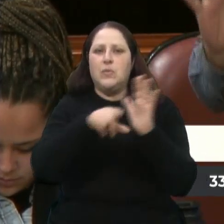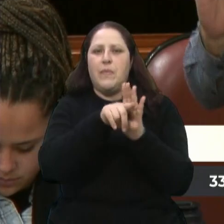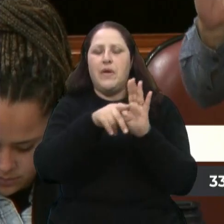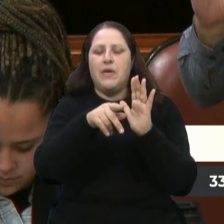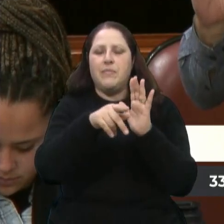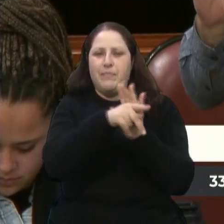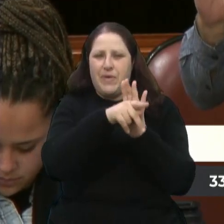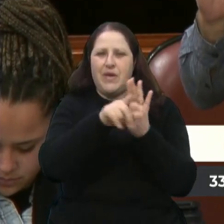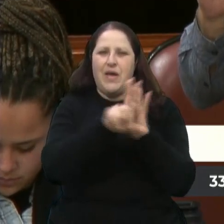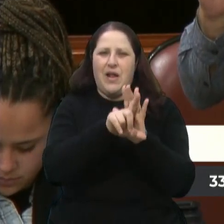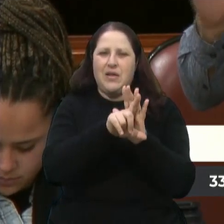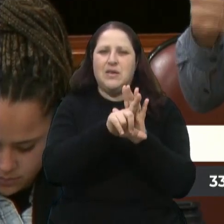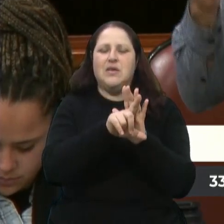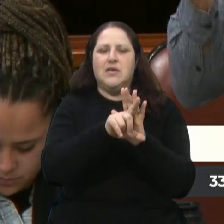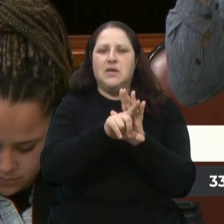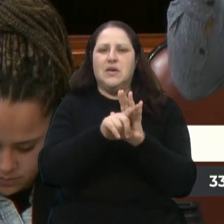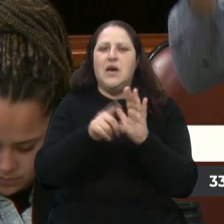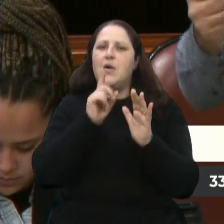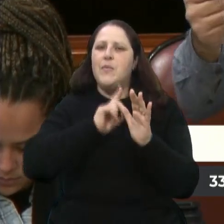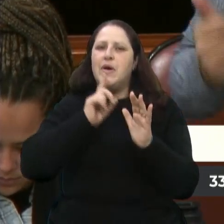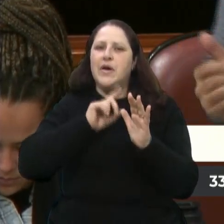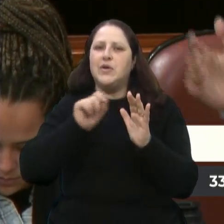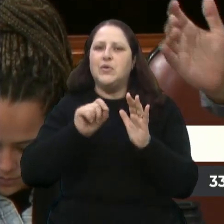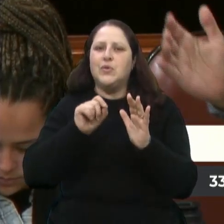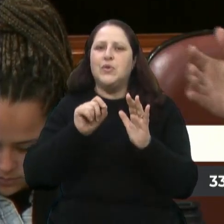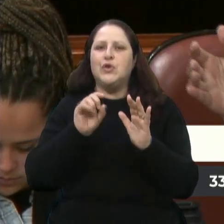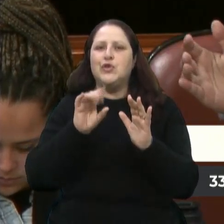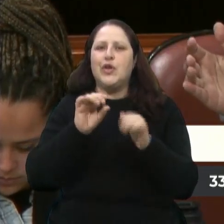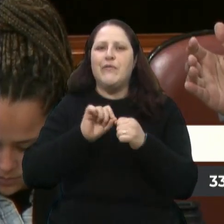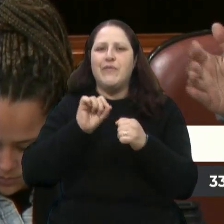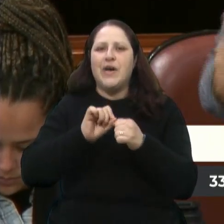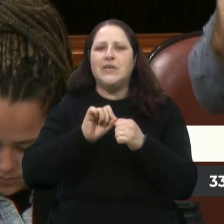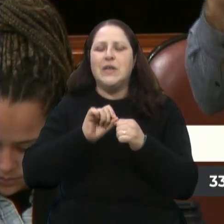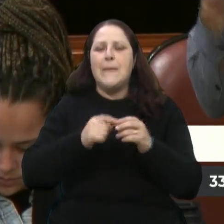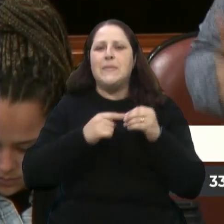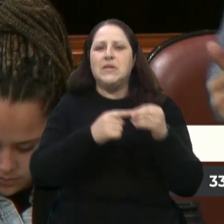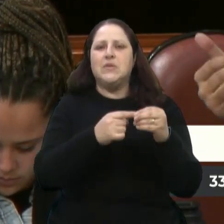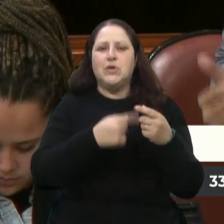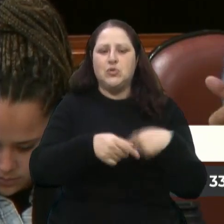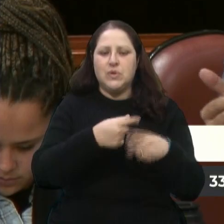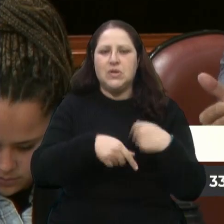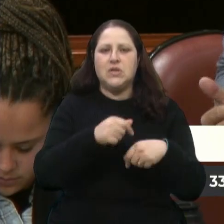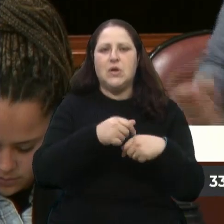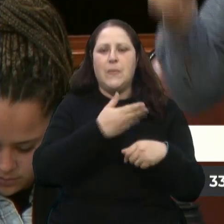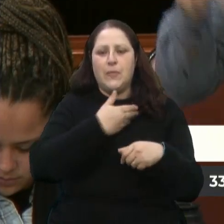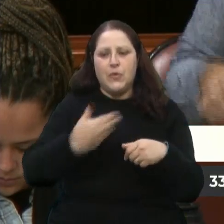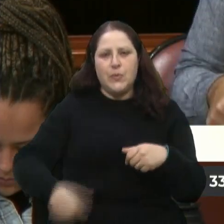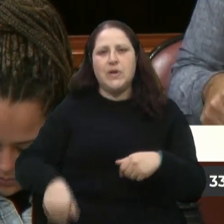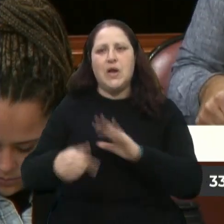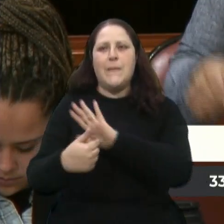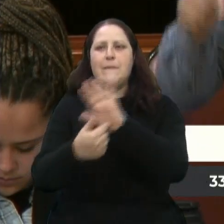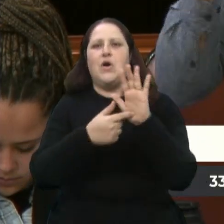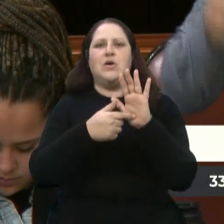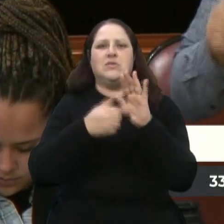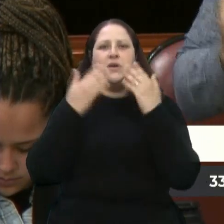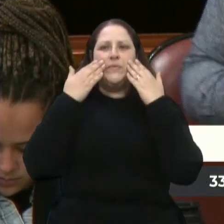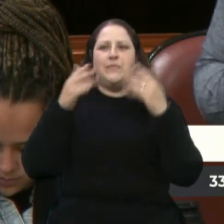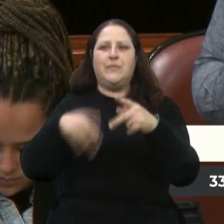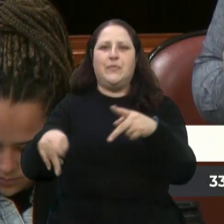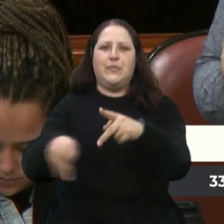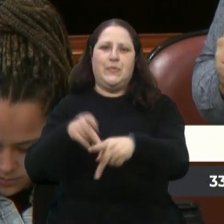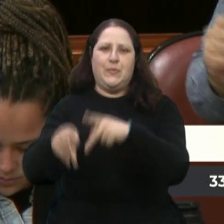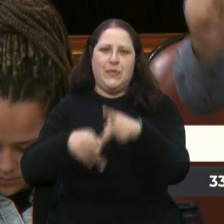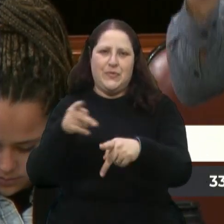só coloca e pratica o princípio da administração pública da publicidade. Reforço, vai